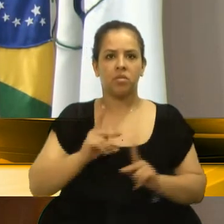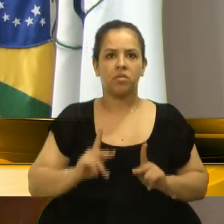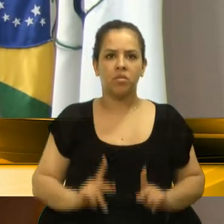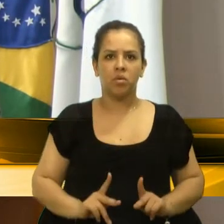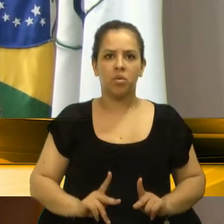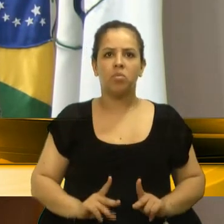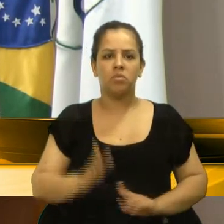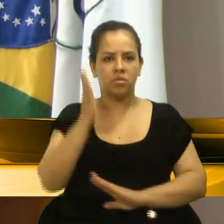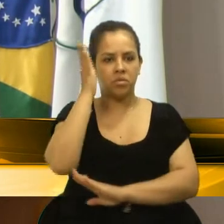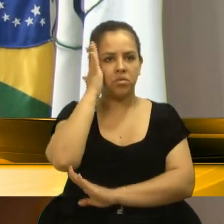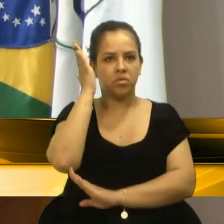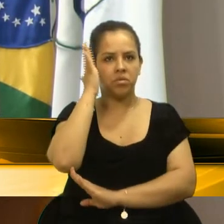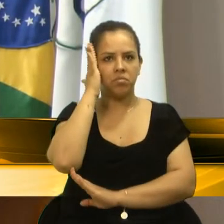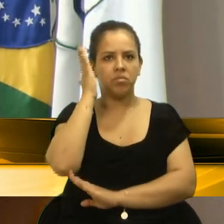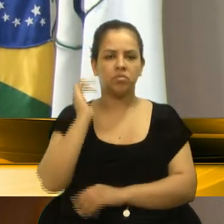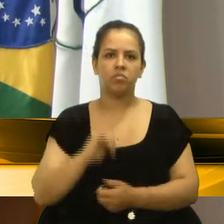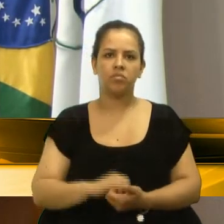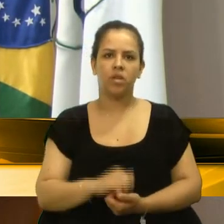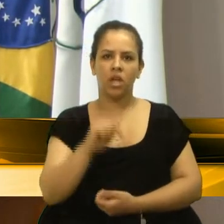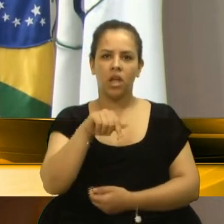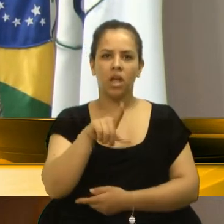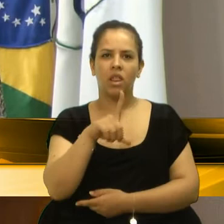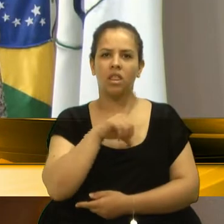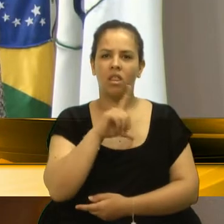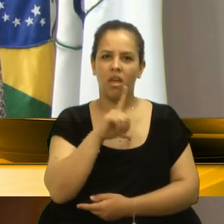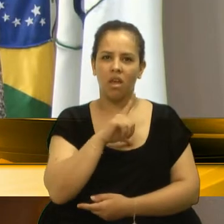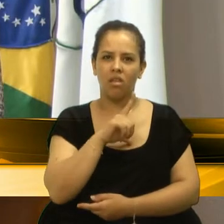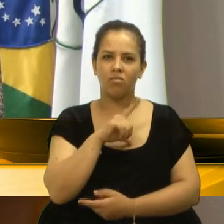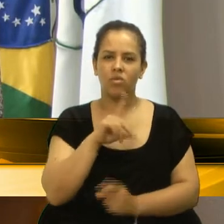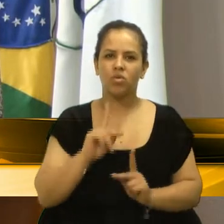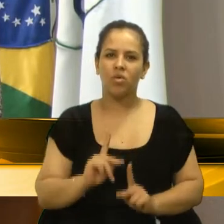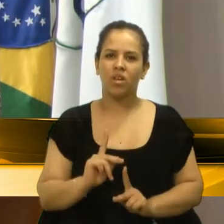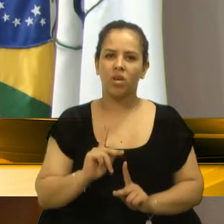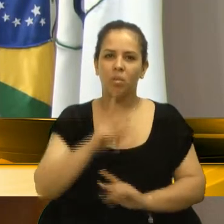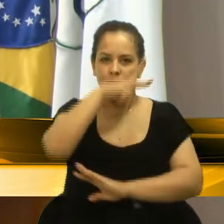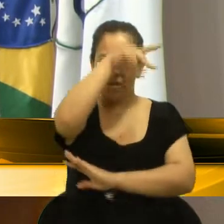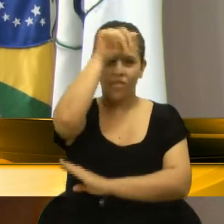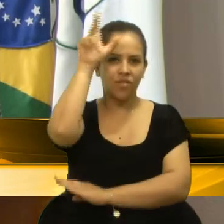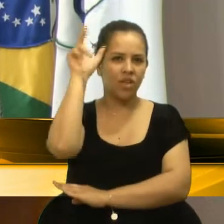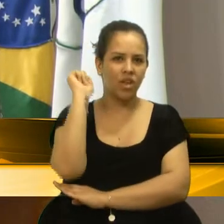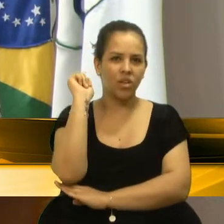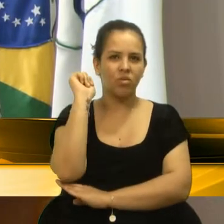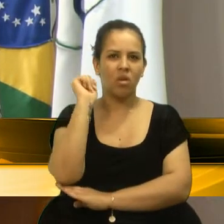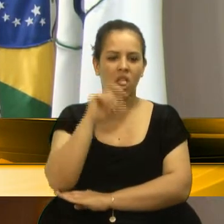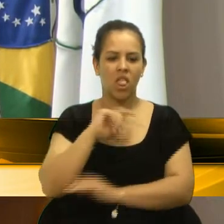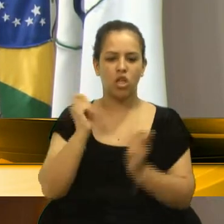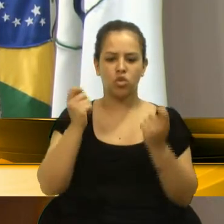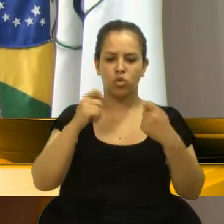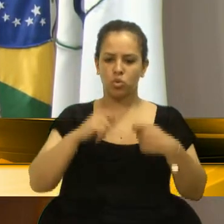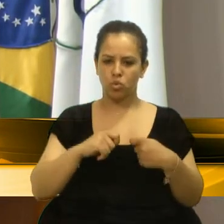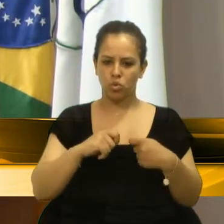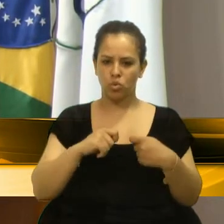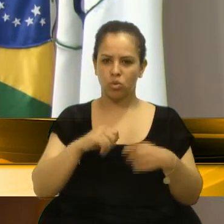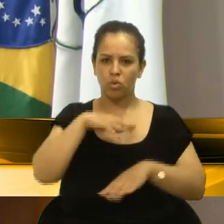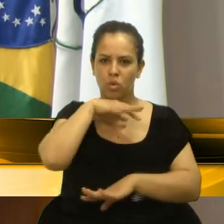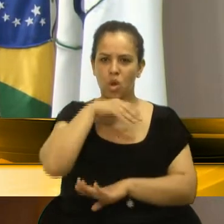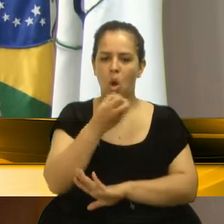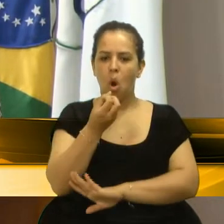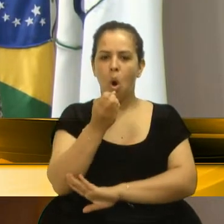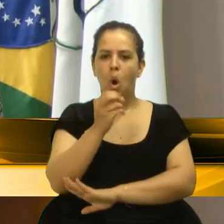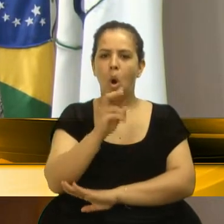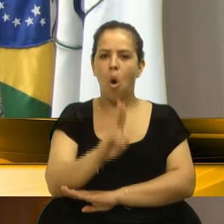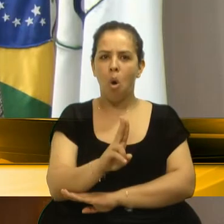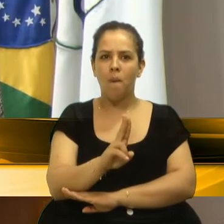disto? Alguém aqui tem notícia de que o prefeito tenha tido atitudes degradantes? Ou ainda,